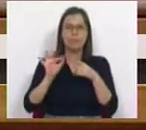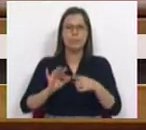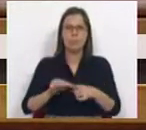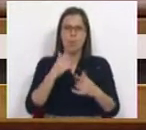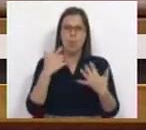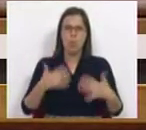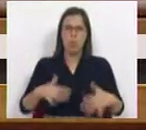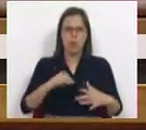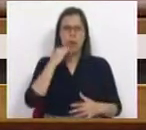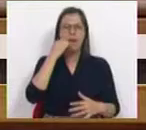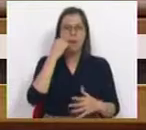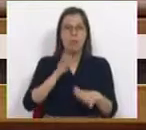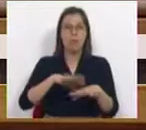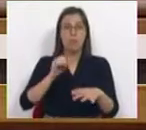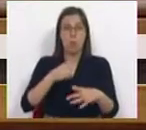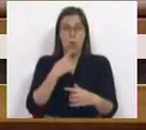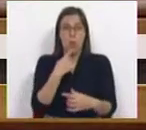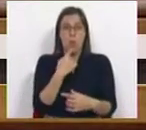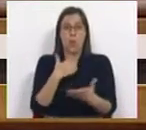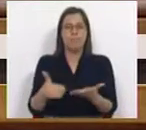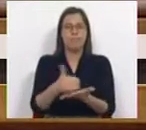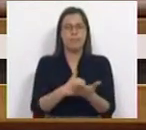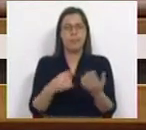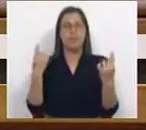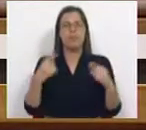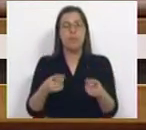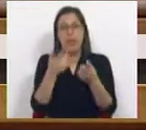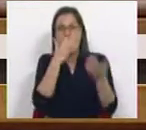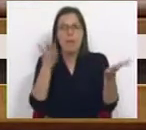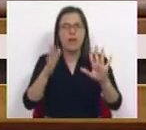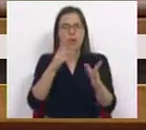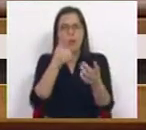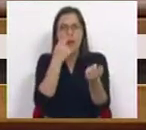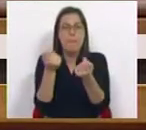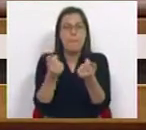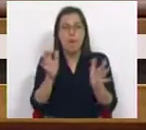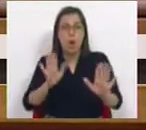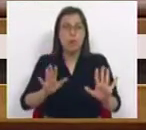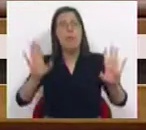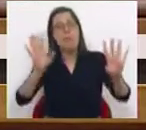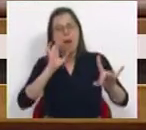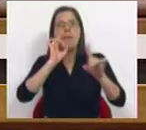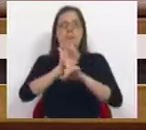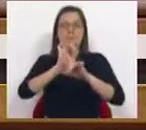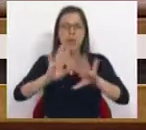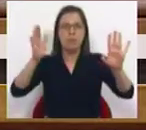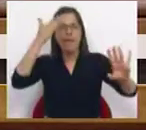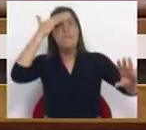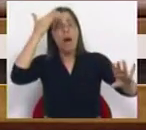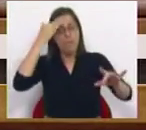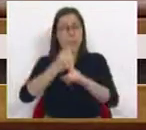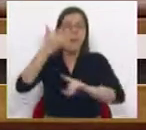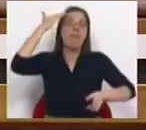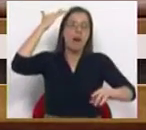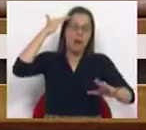como grosseiras devido à larga utilização de dados meramente aproximados. Ainda assim, e mesmo sendo